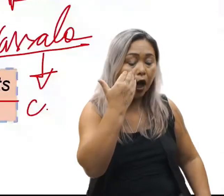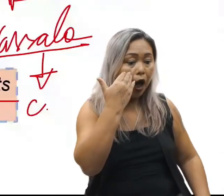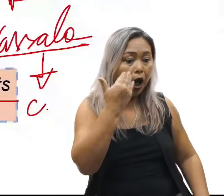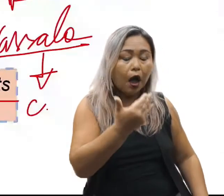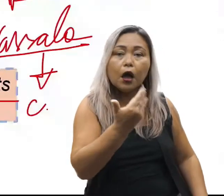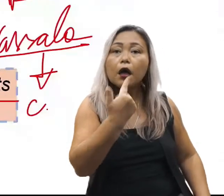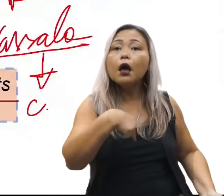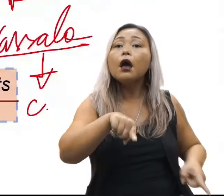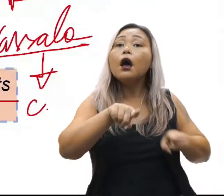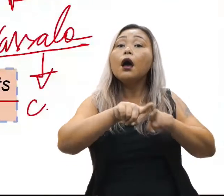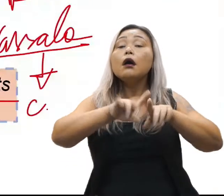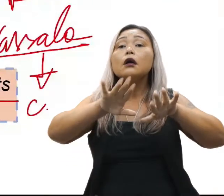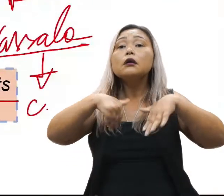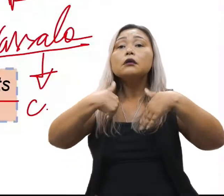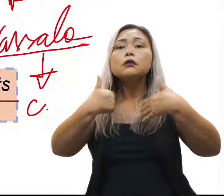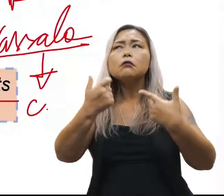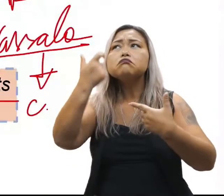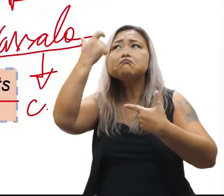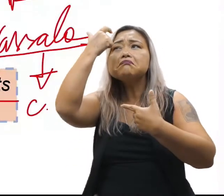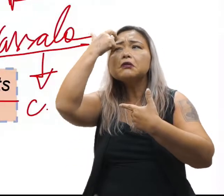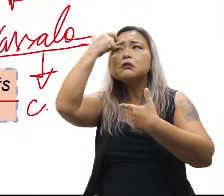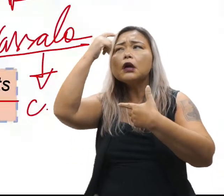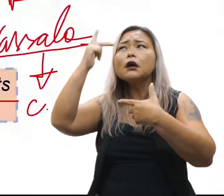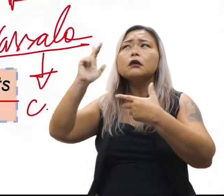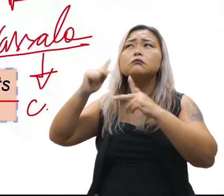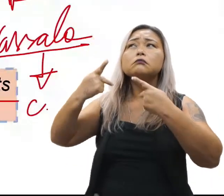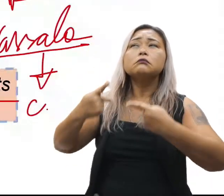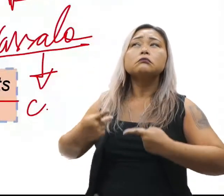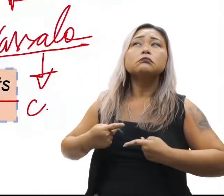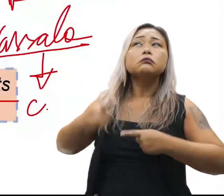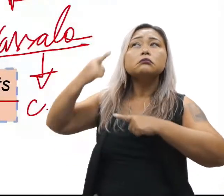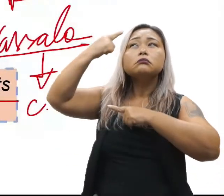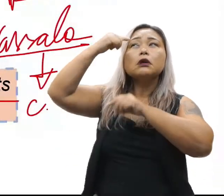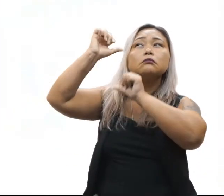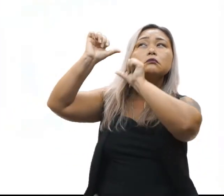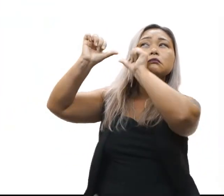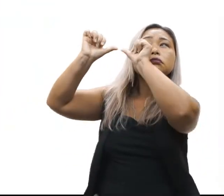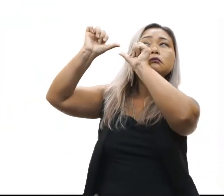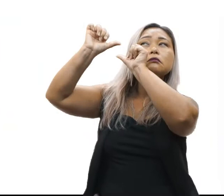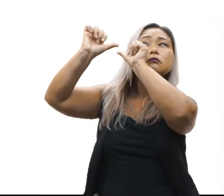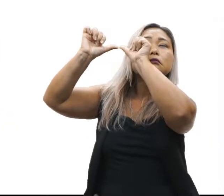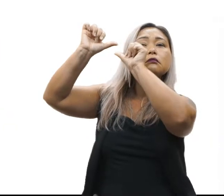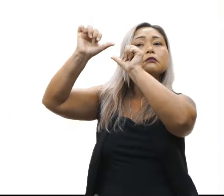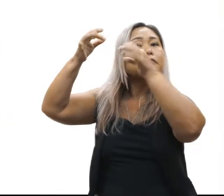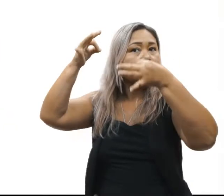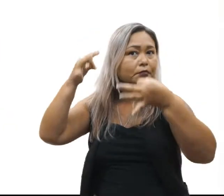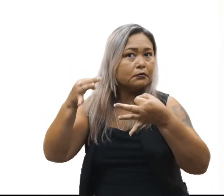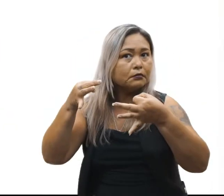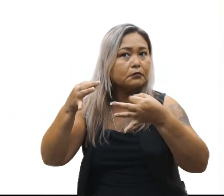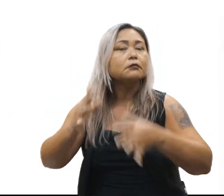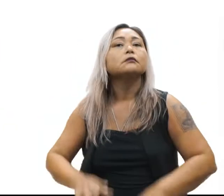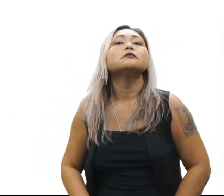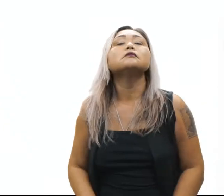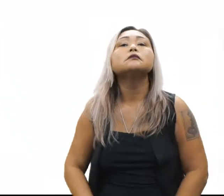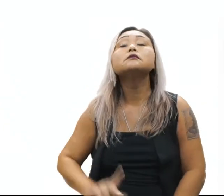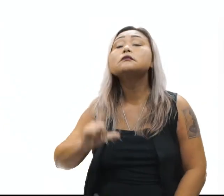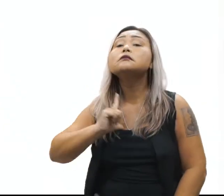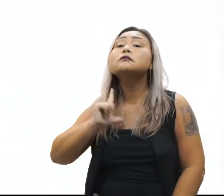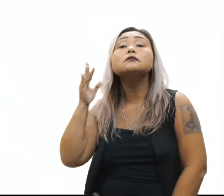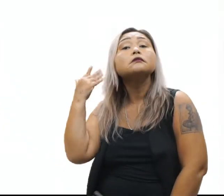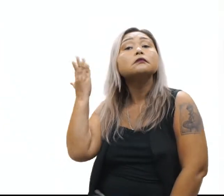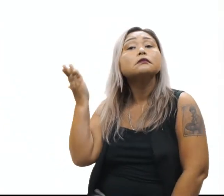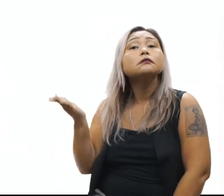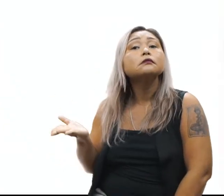com isso, a própria mentalidade humana vai modificando, certo? O que nós temos aqui